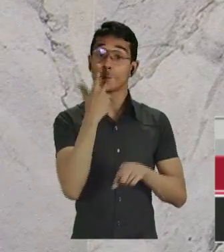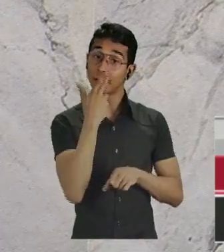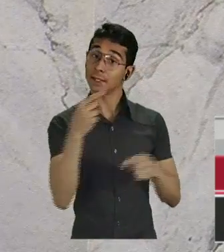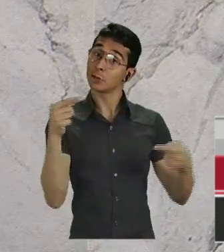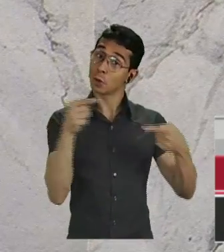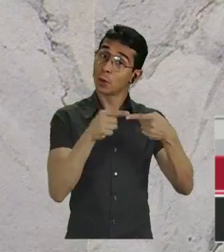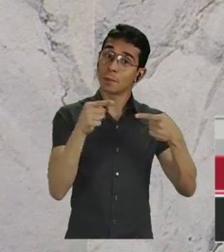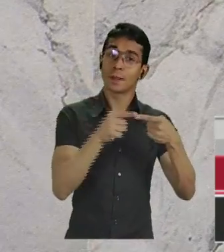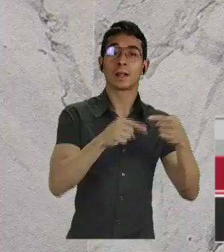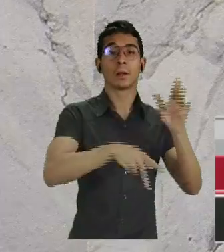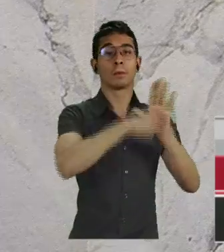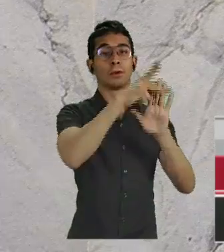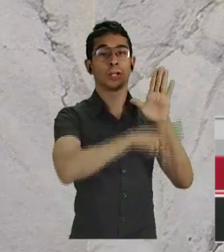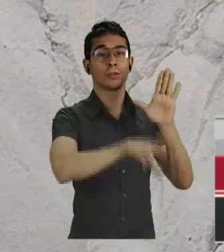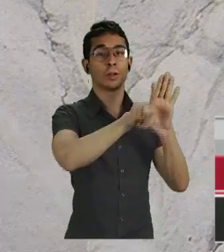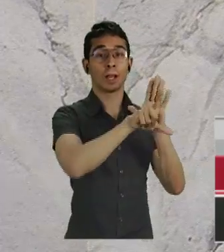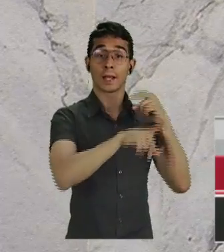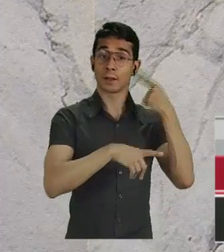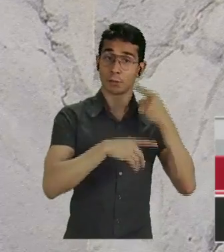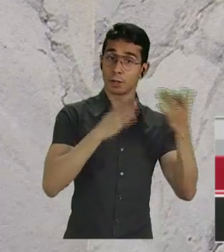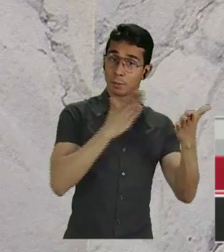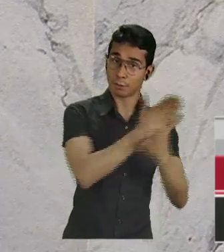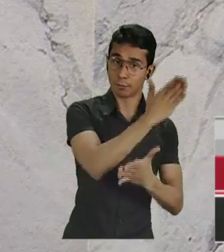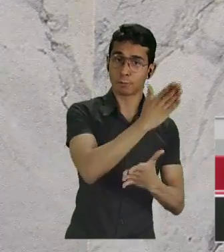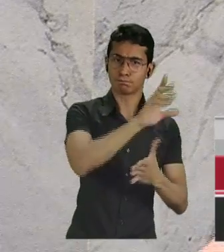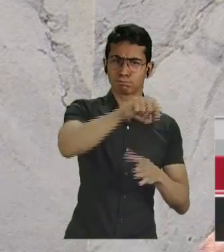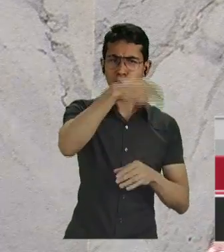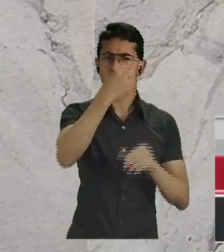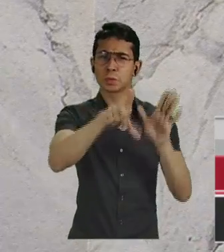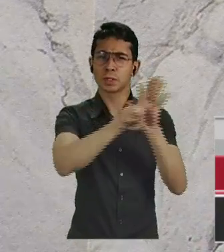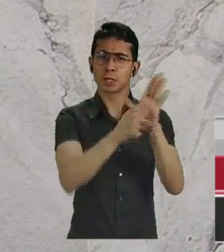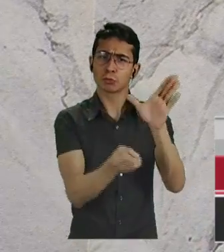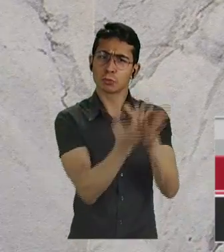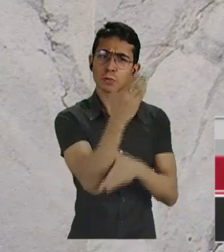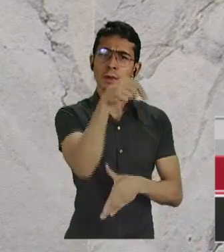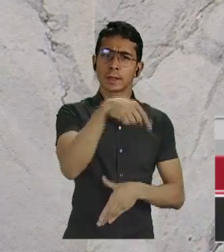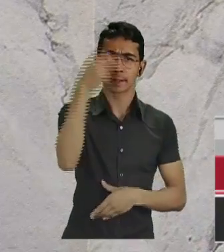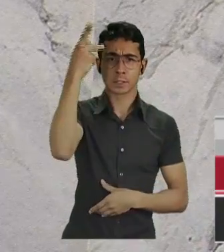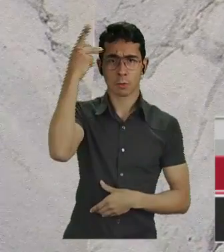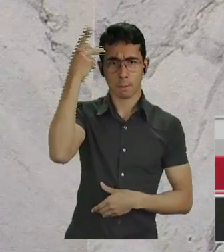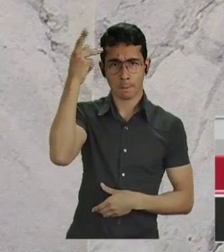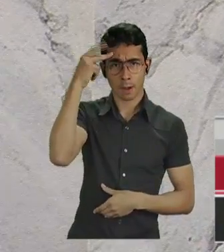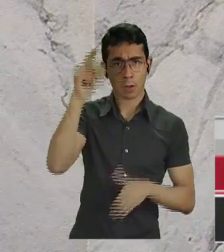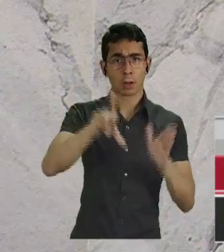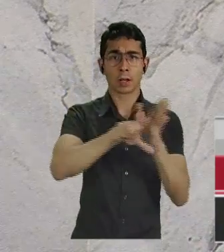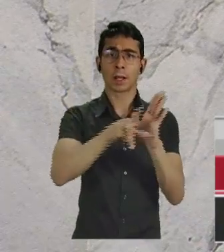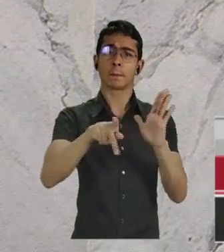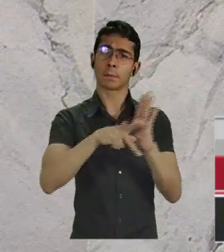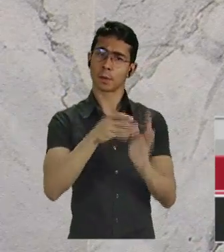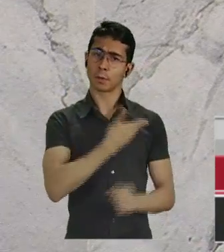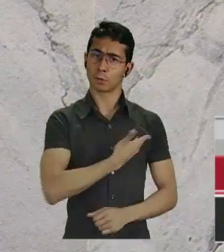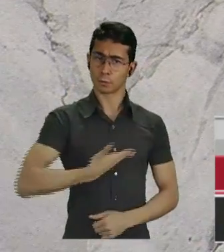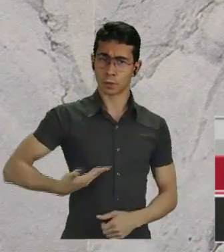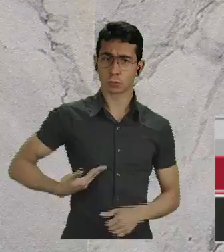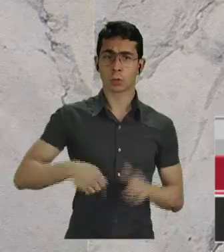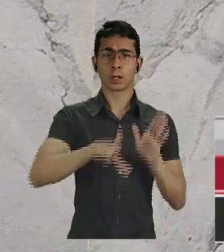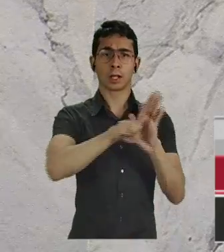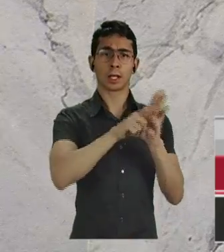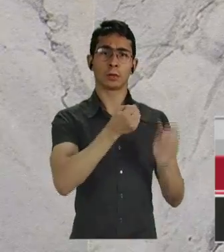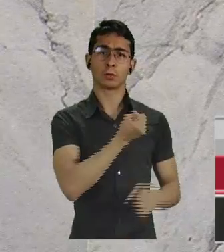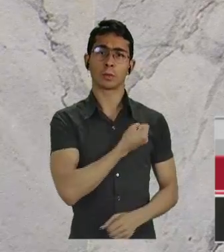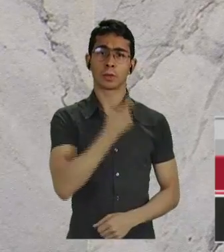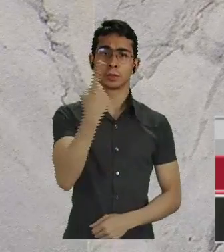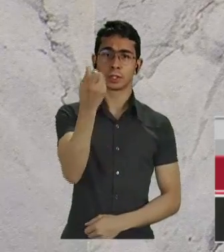senhores deputados que posteriormente foi feito uma lei aqui no estado de são paulo sancionada pelo nosso governador é a lei 16